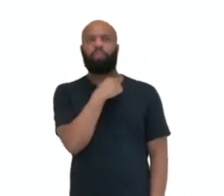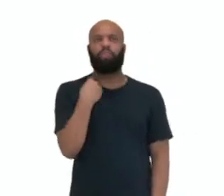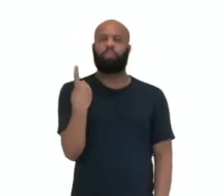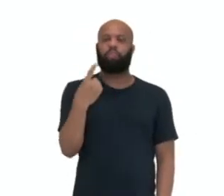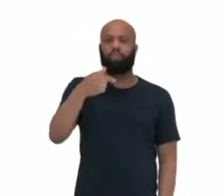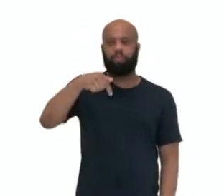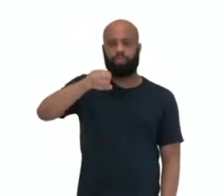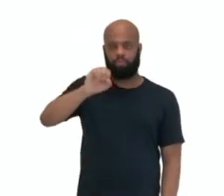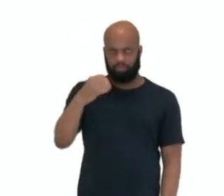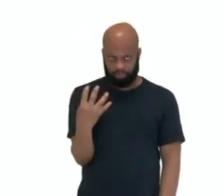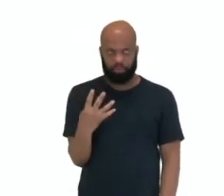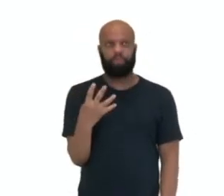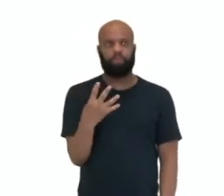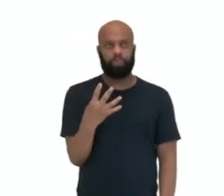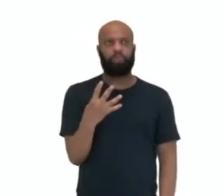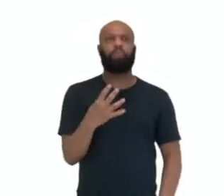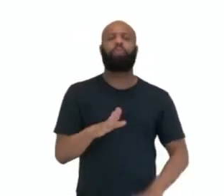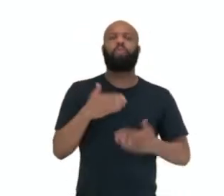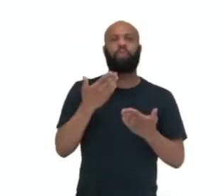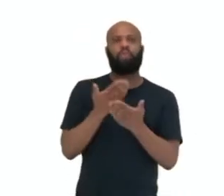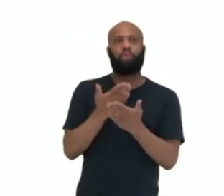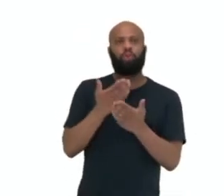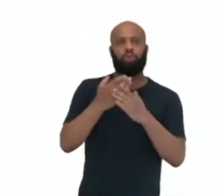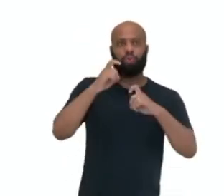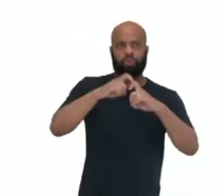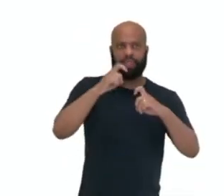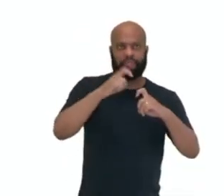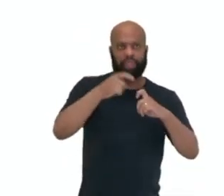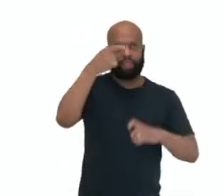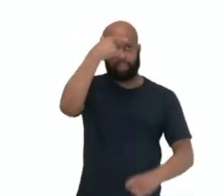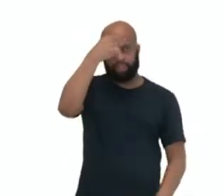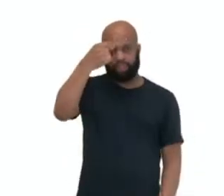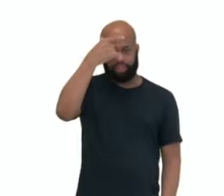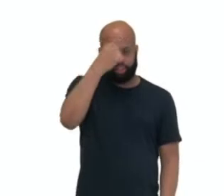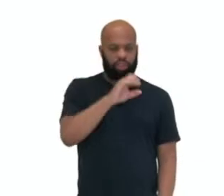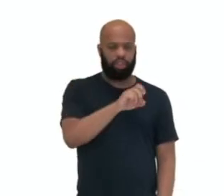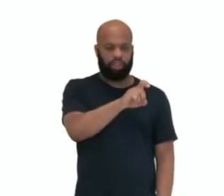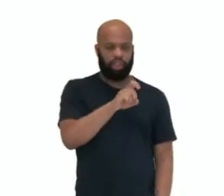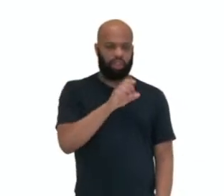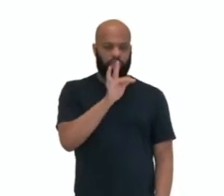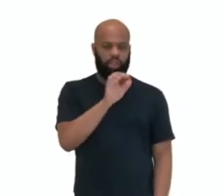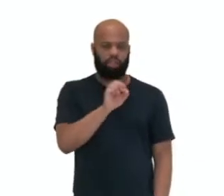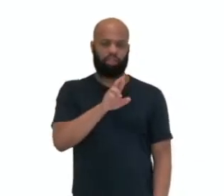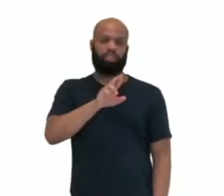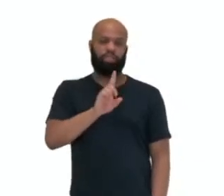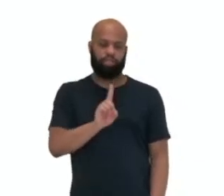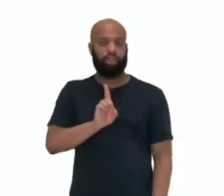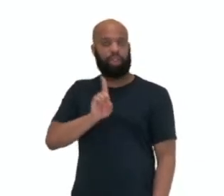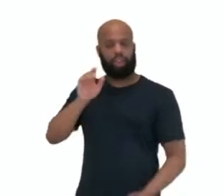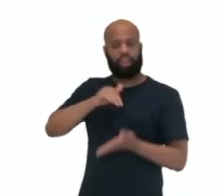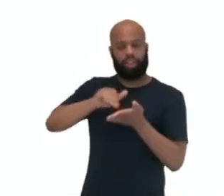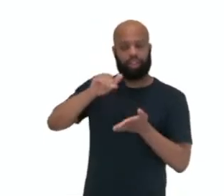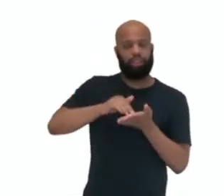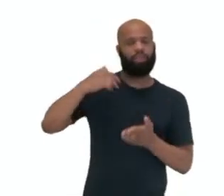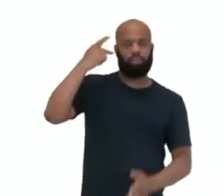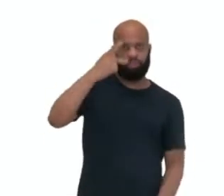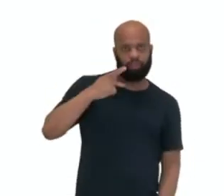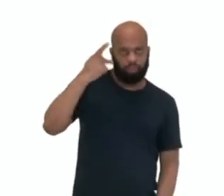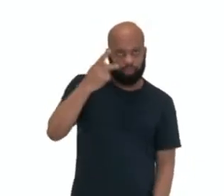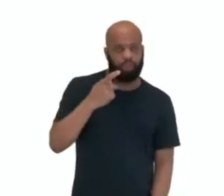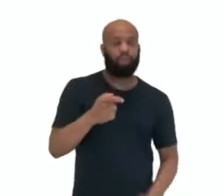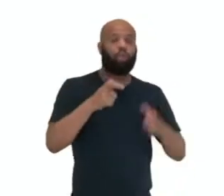em 1704. Estudou medicina na Universidade de Oxford. Atuou como secretário político